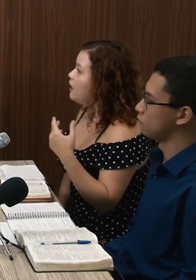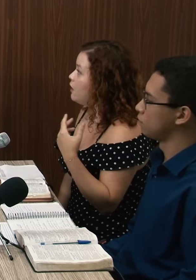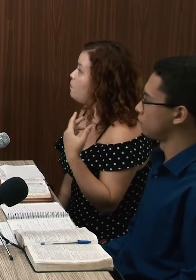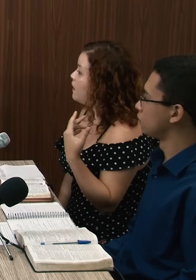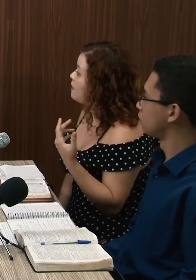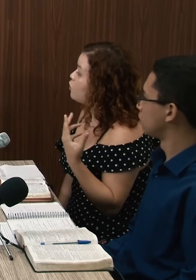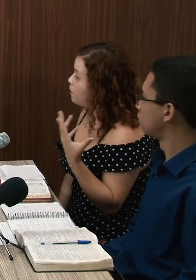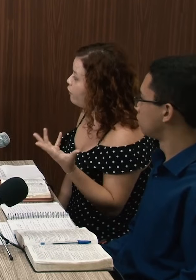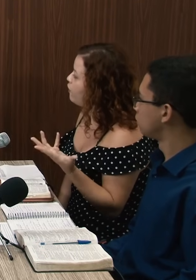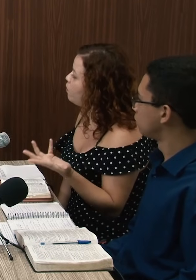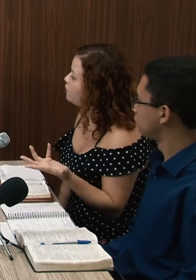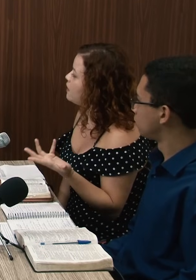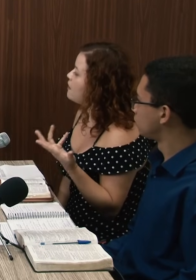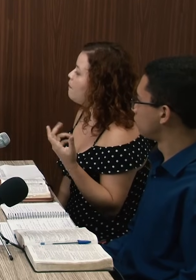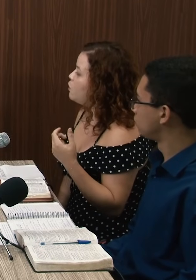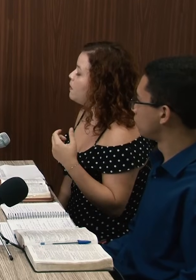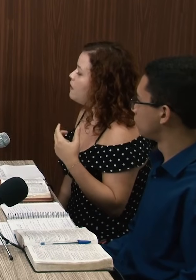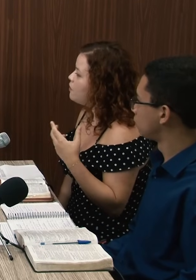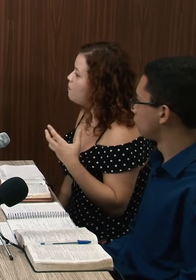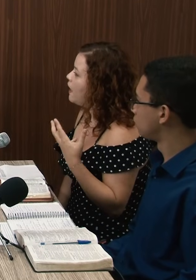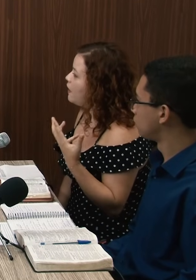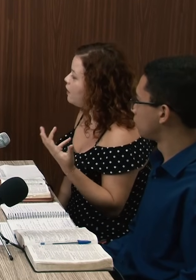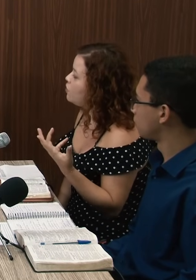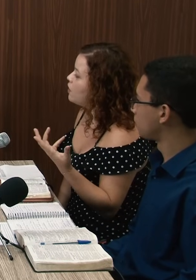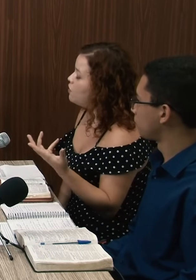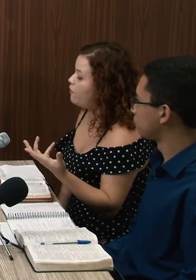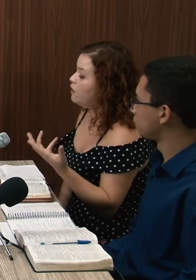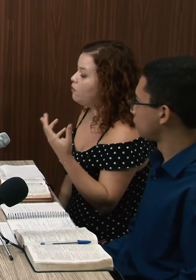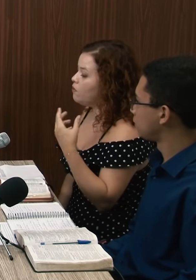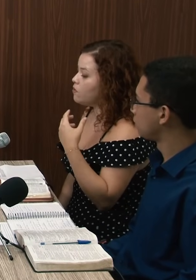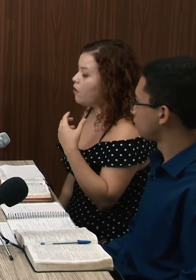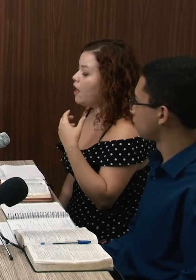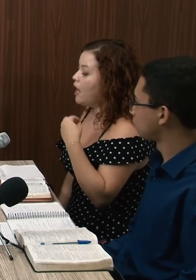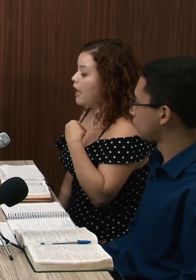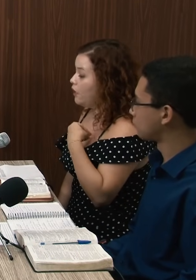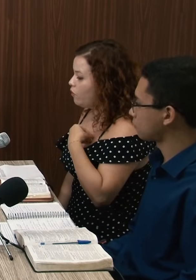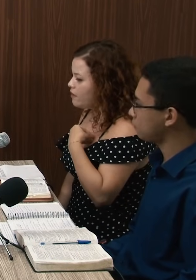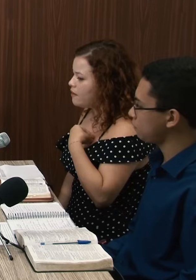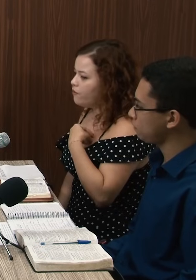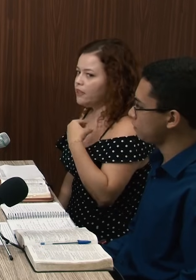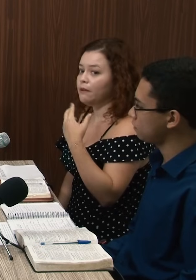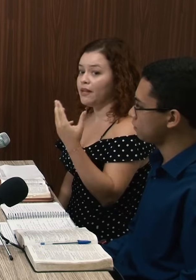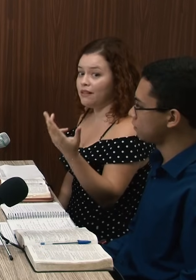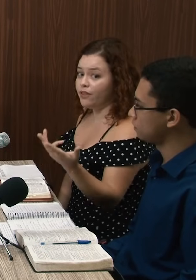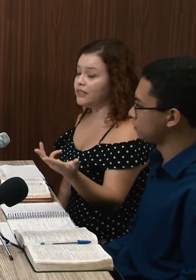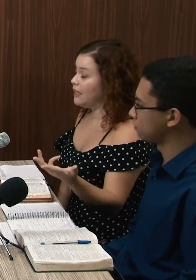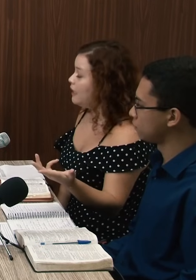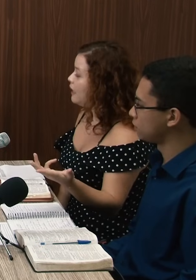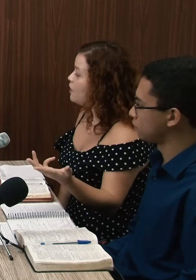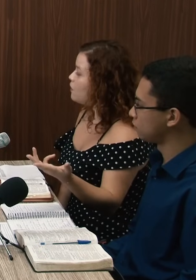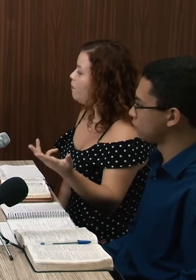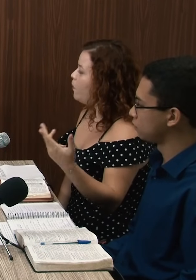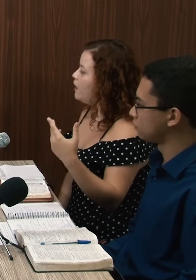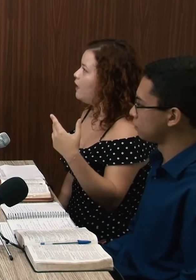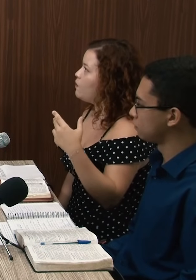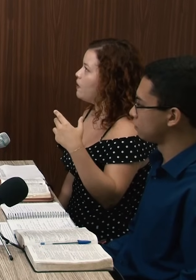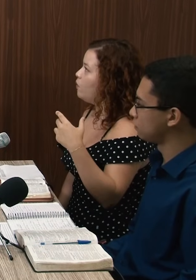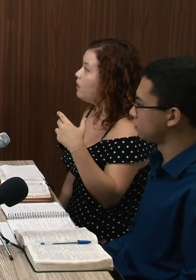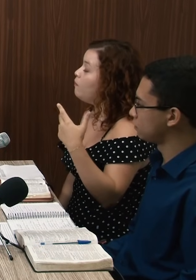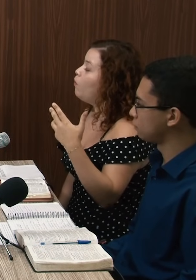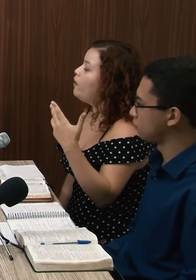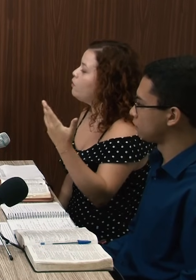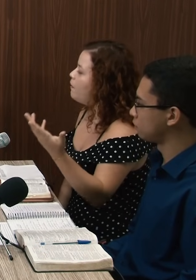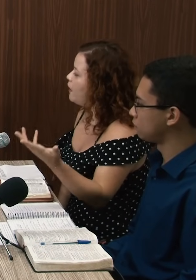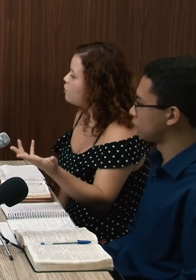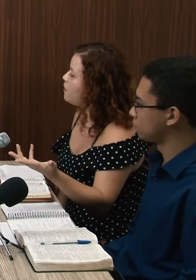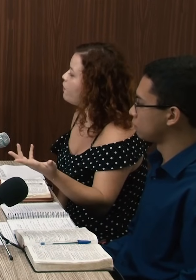dela, experiências profundas, sabe? Experiências marcantes que edificam não só a nossa vida, mas a vida da igreja, porque o Senhor